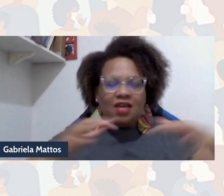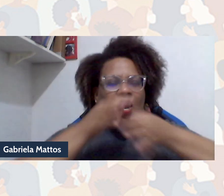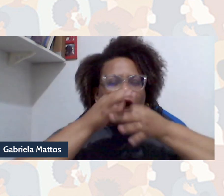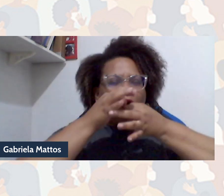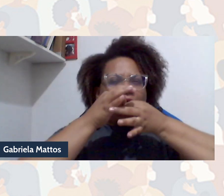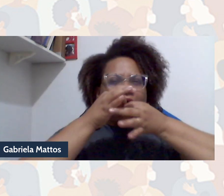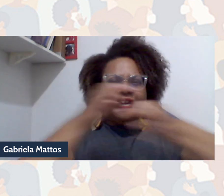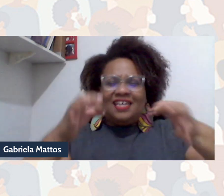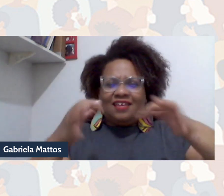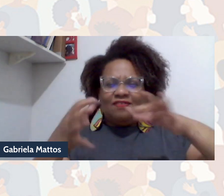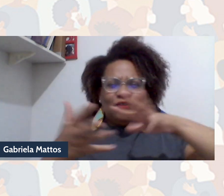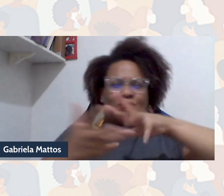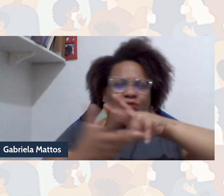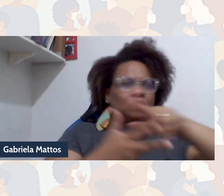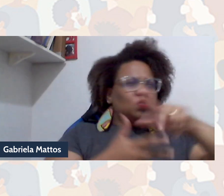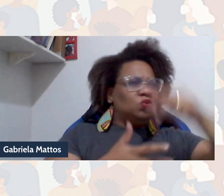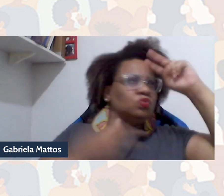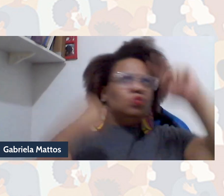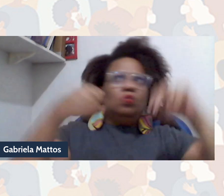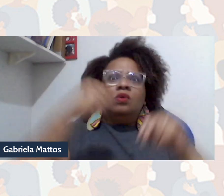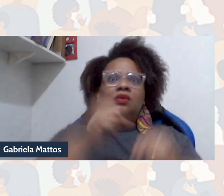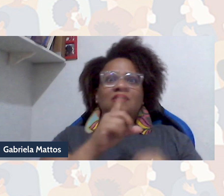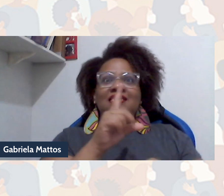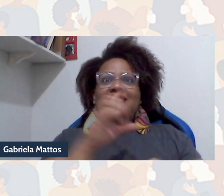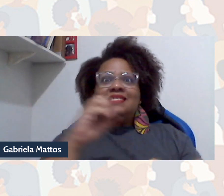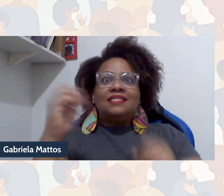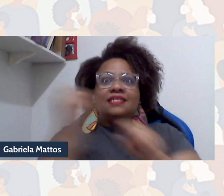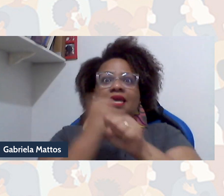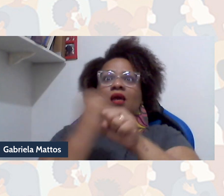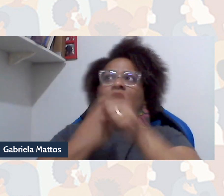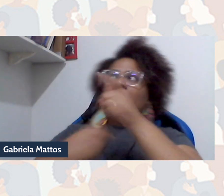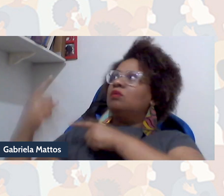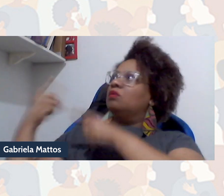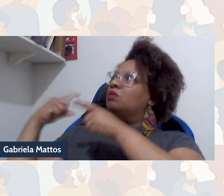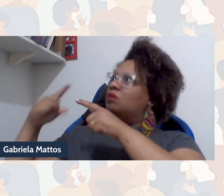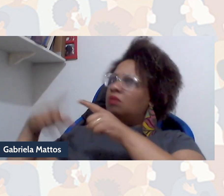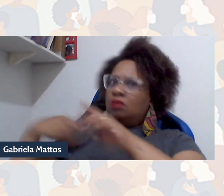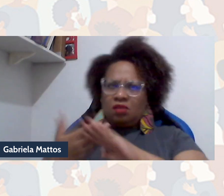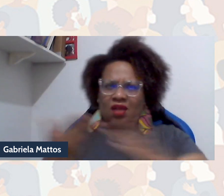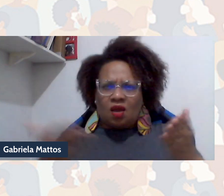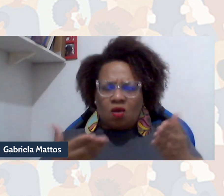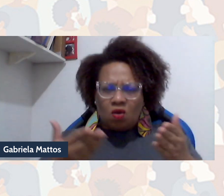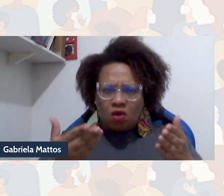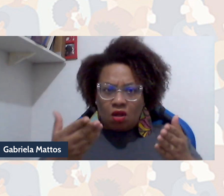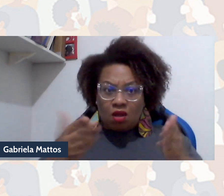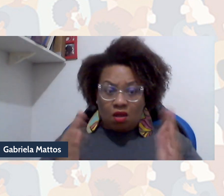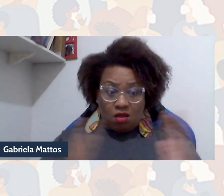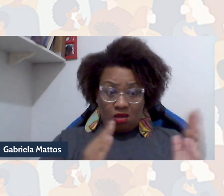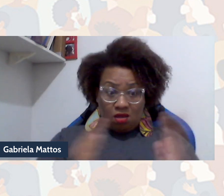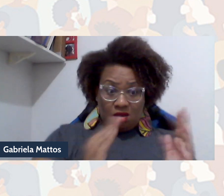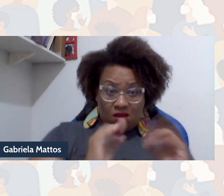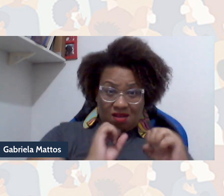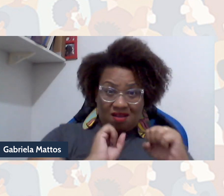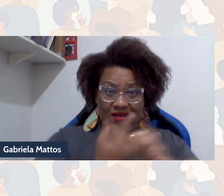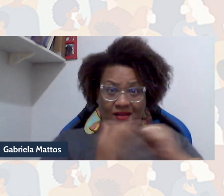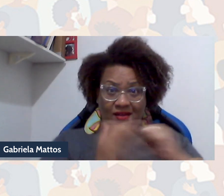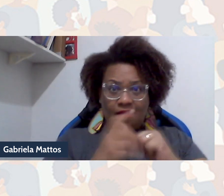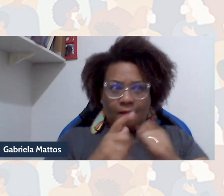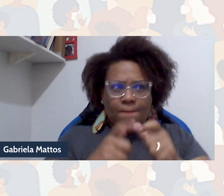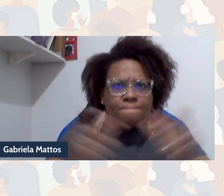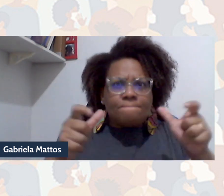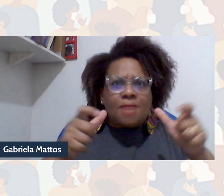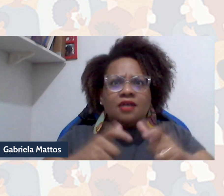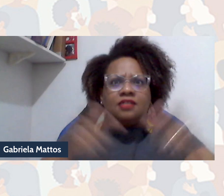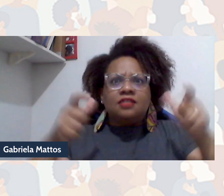que a gente não via há pelo menos um século, e aí a gente vê que a violência doméstica aumentou durante o confinamento, aí a gente pode constatar que a